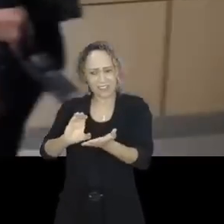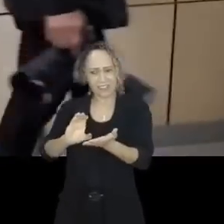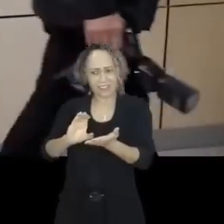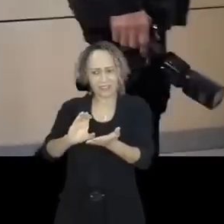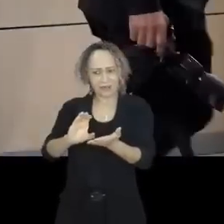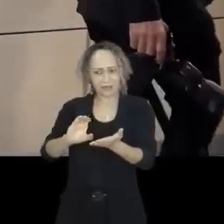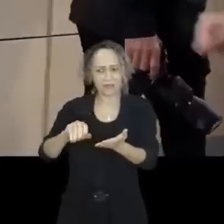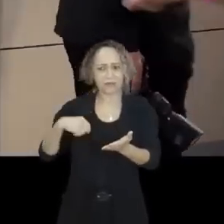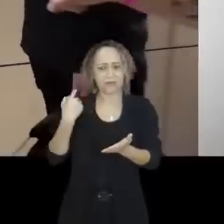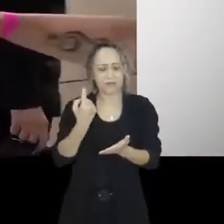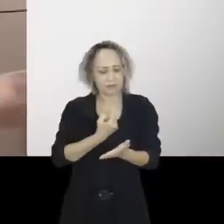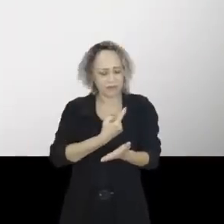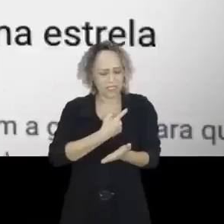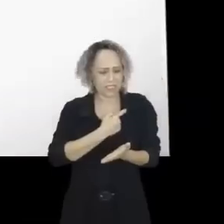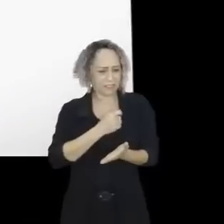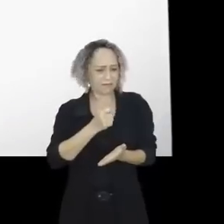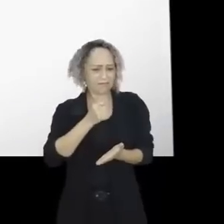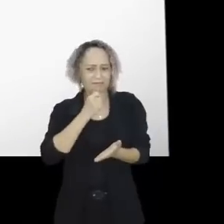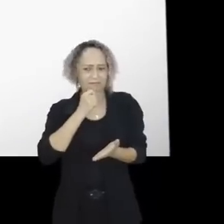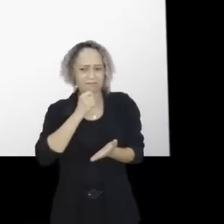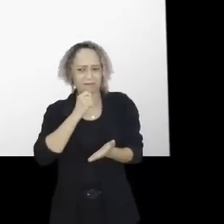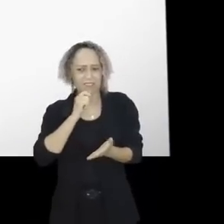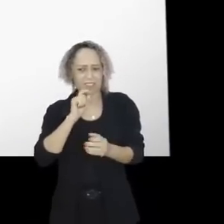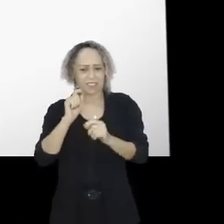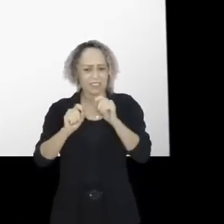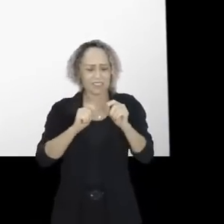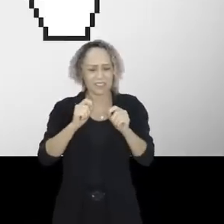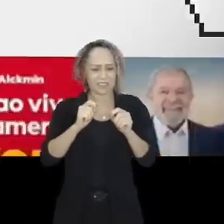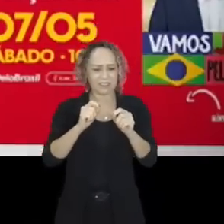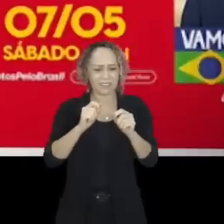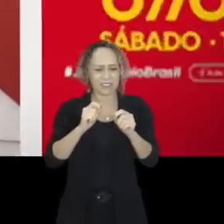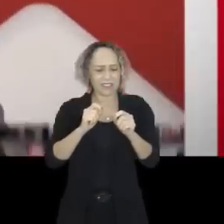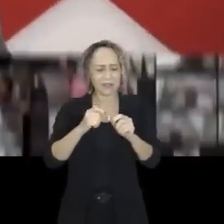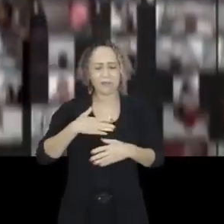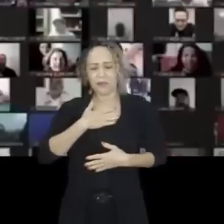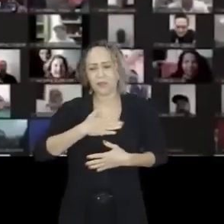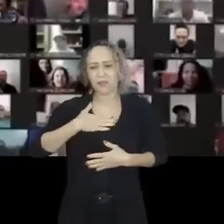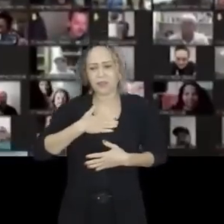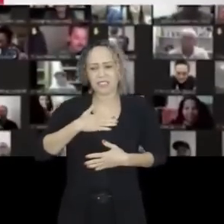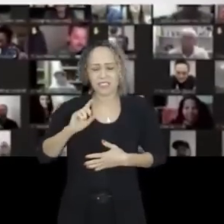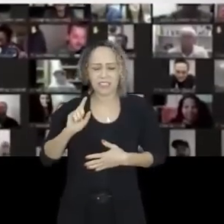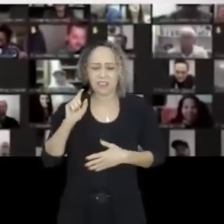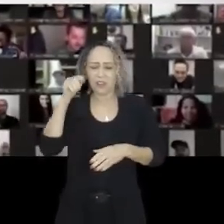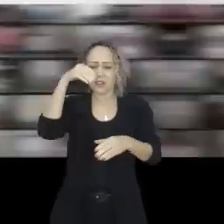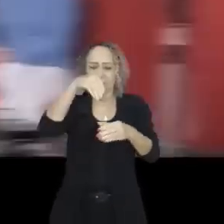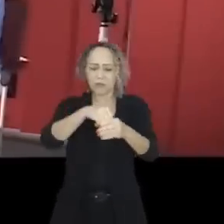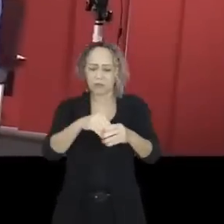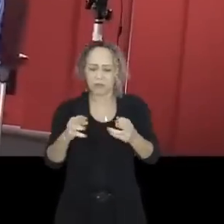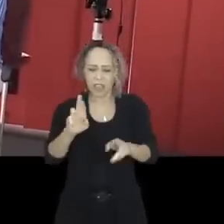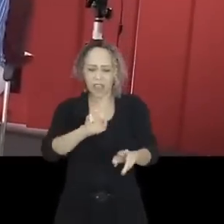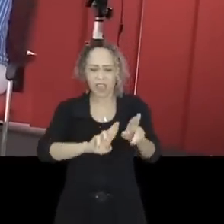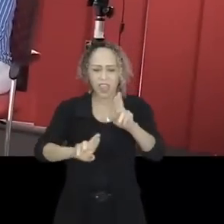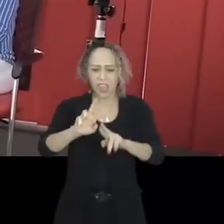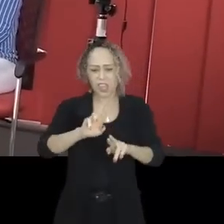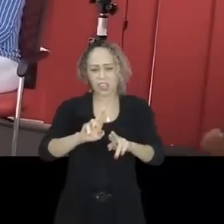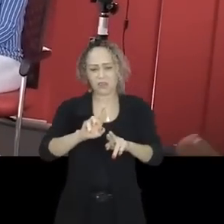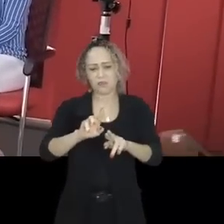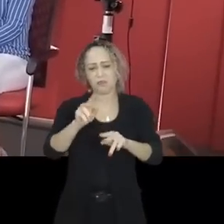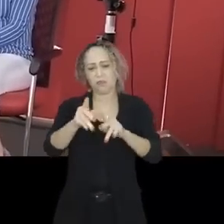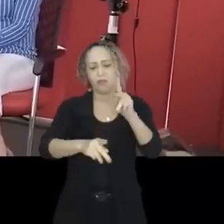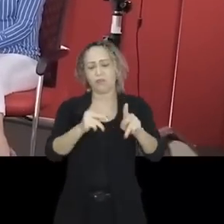gente. Para quem ainda não é, muito prazer. Fazemos parte da Rede Povo de Comunicação do PT.